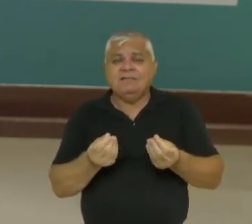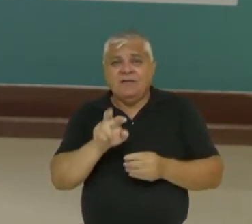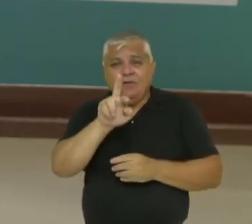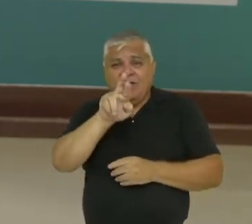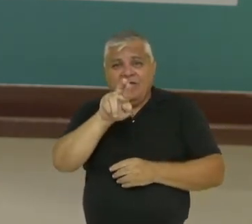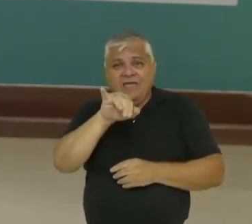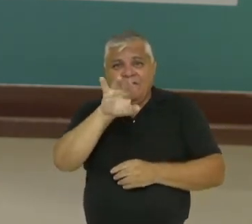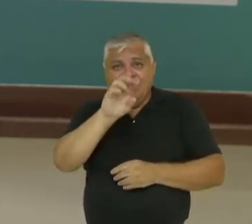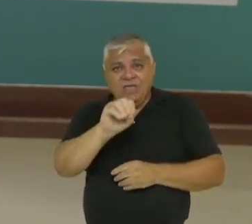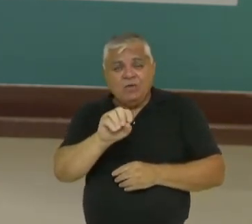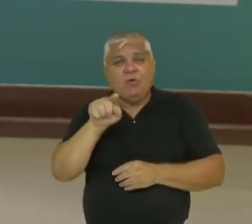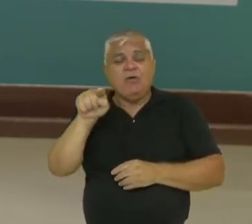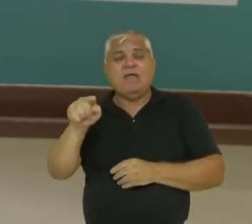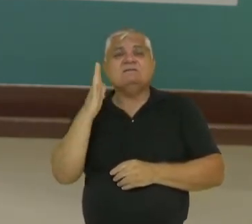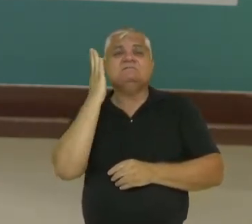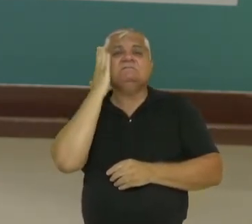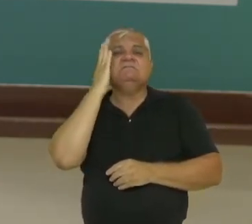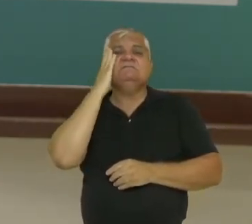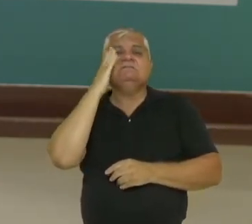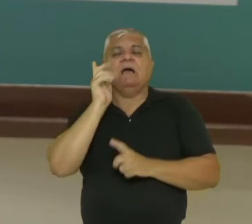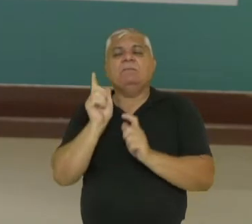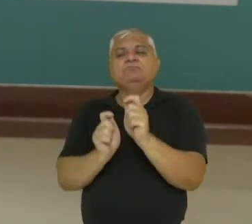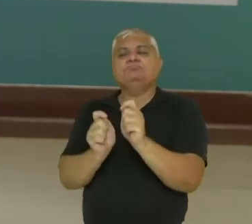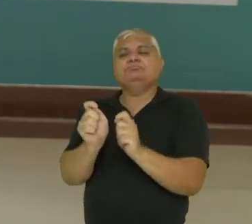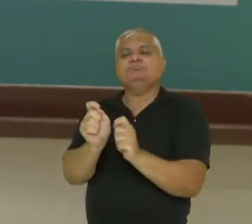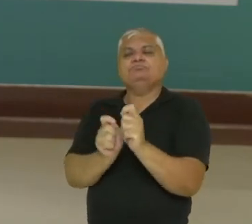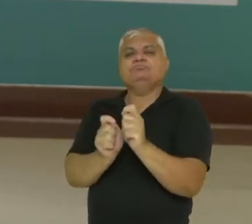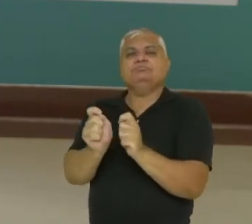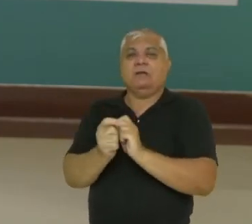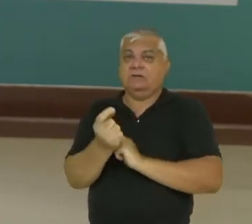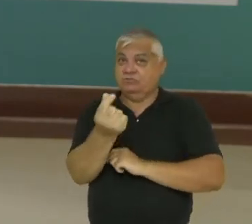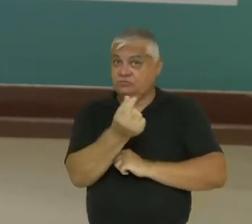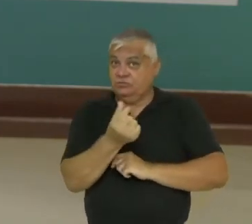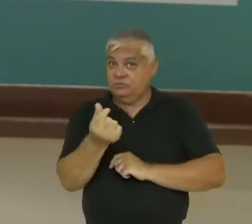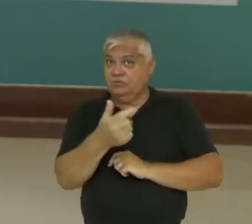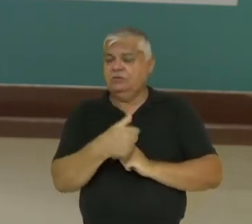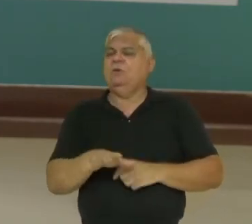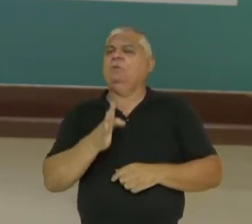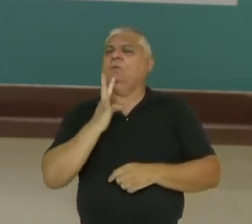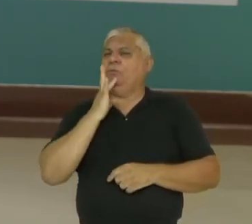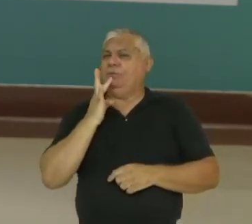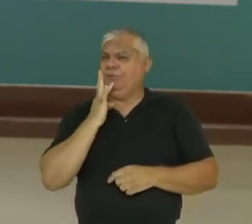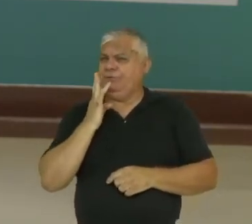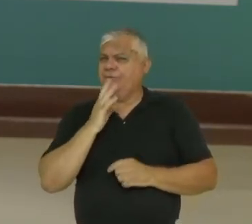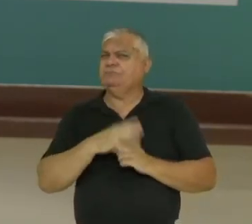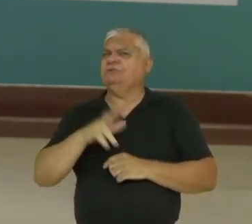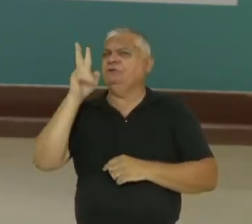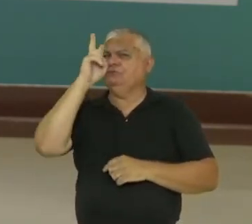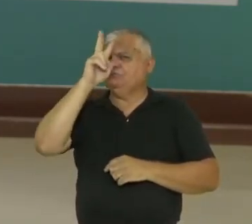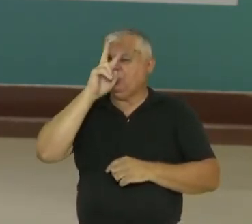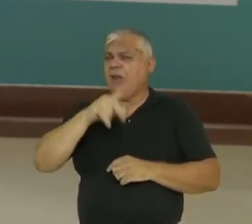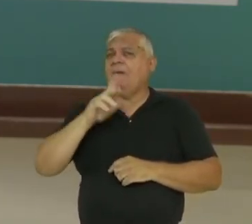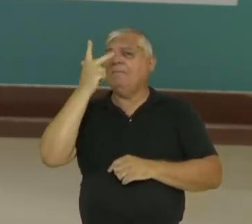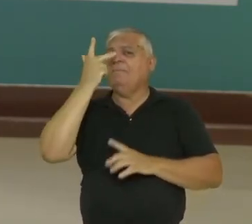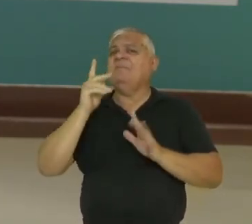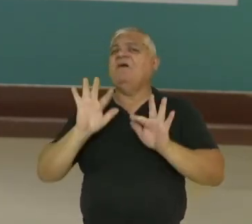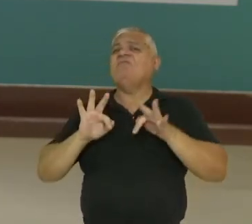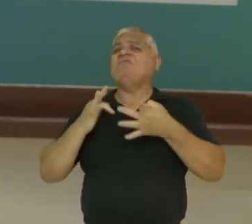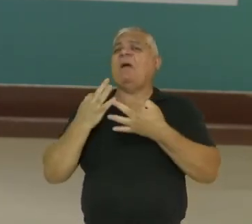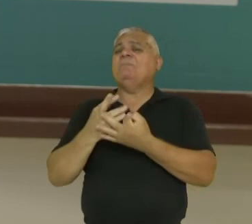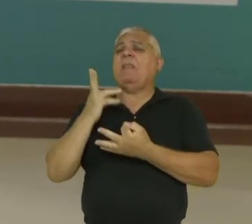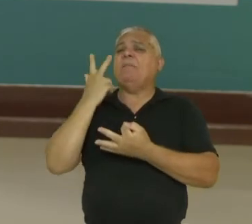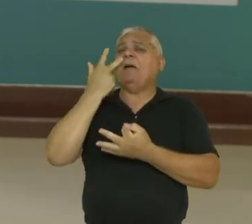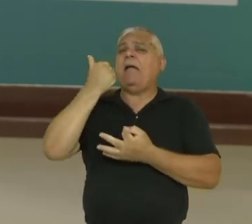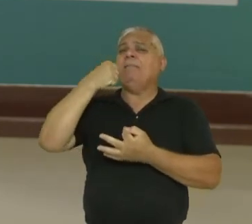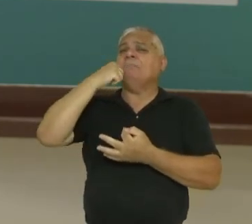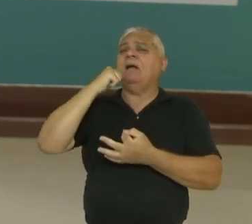falo rico, às vezes o rico é uma questão de perspectiva, né? Alguém que tenha ou não tem onde morar, vê uma